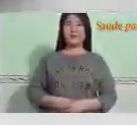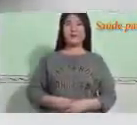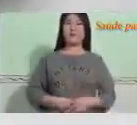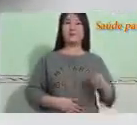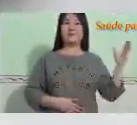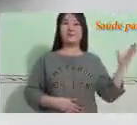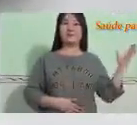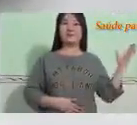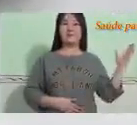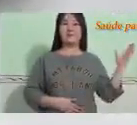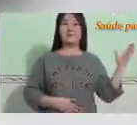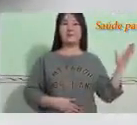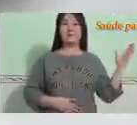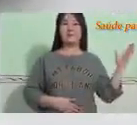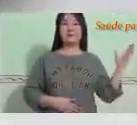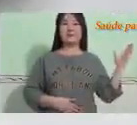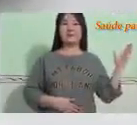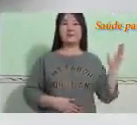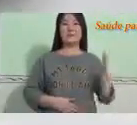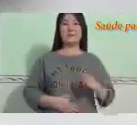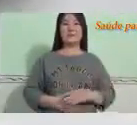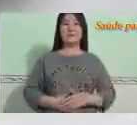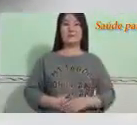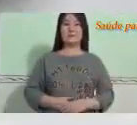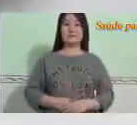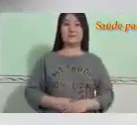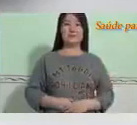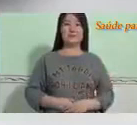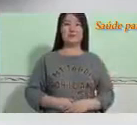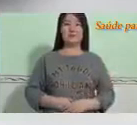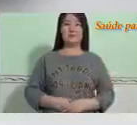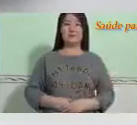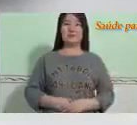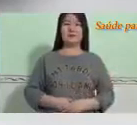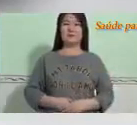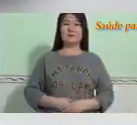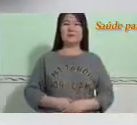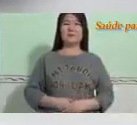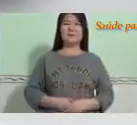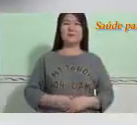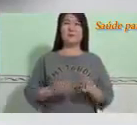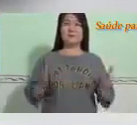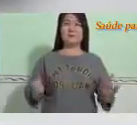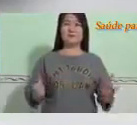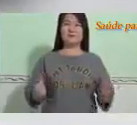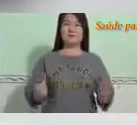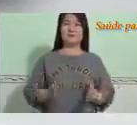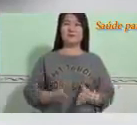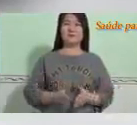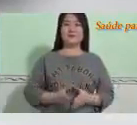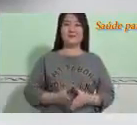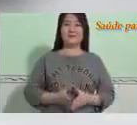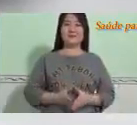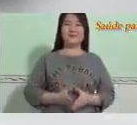QULPRO acento agudo X e M O P A S S O O S C I N T I S T A S Q U E F I Z R A